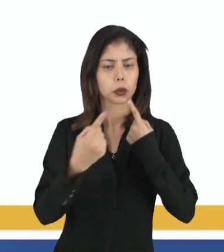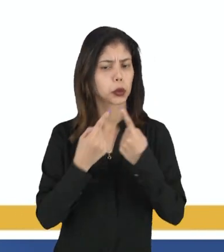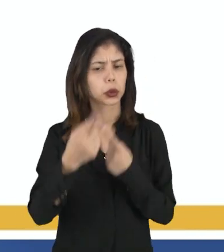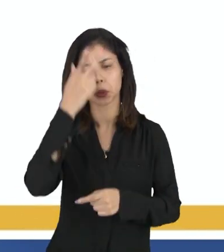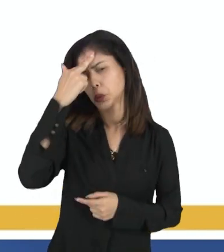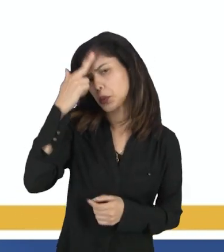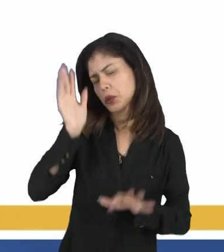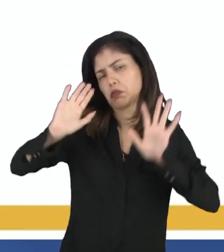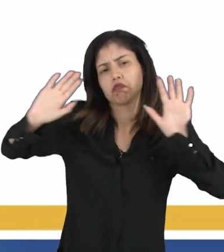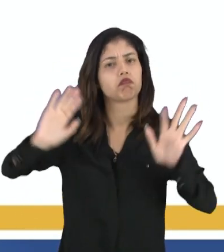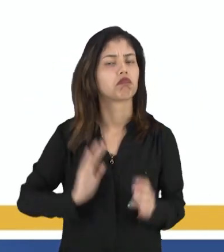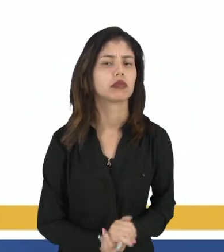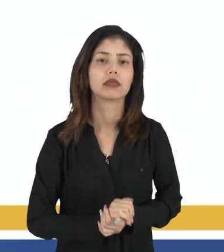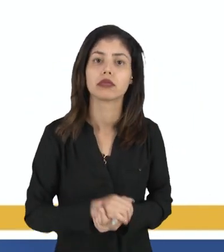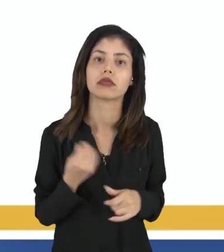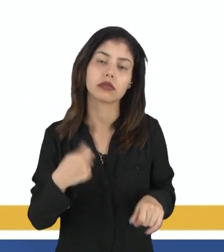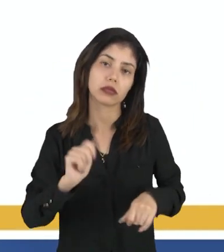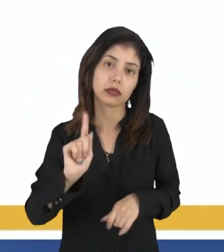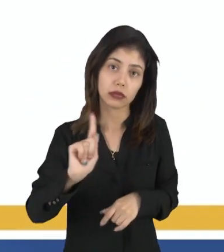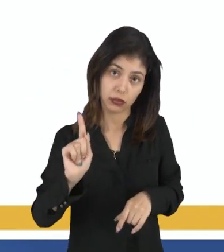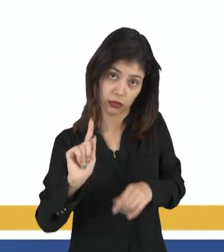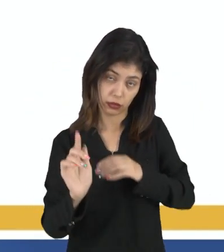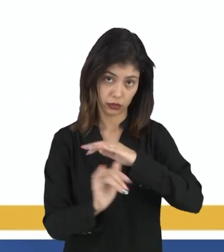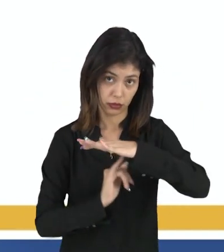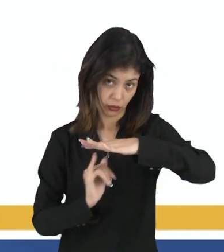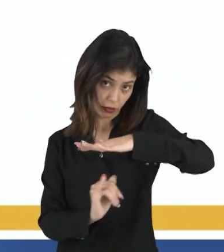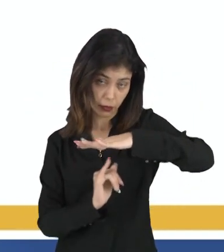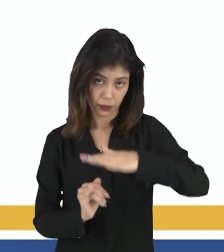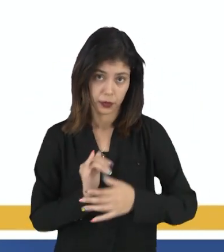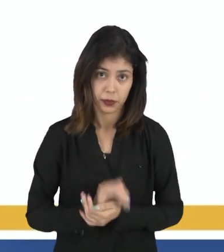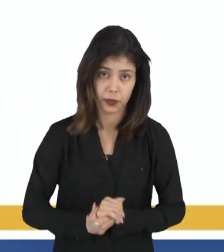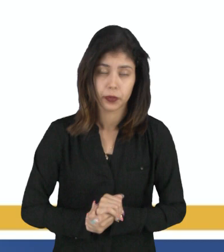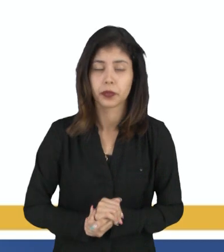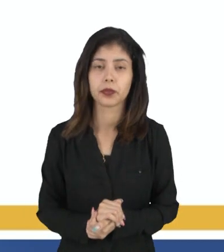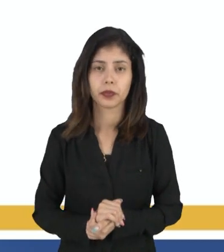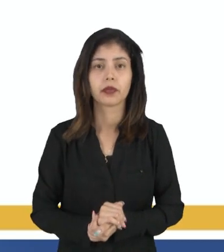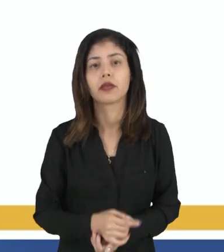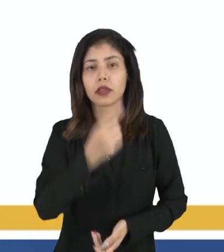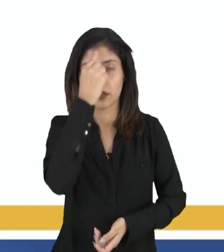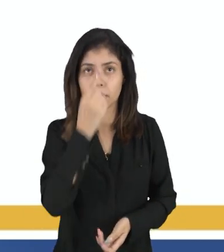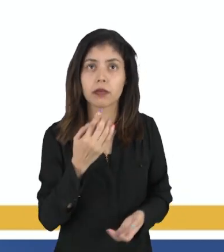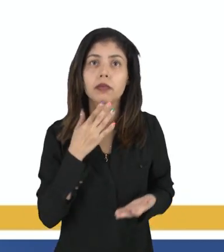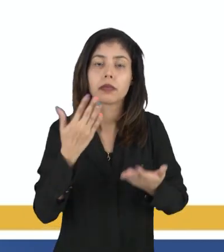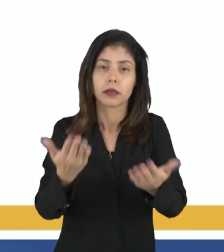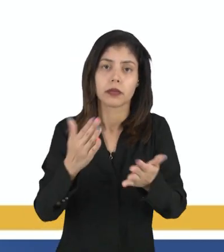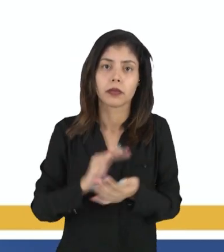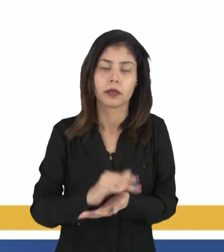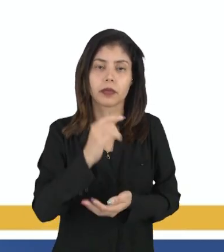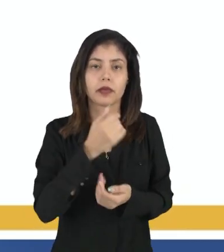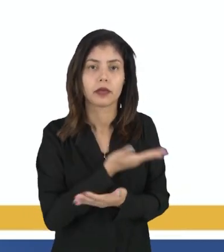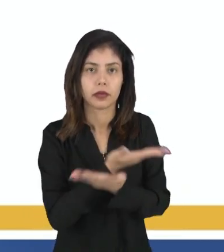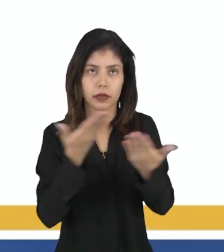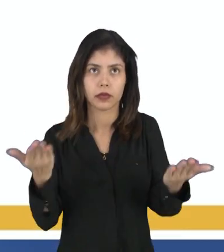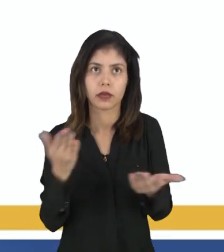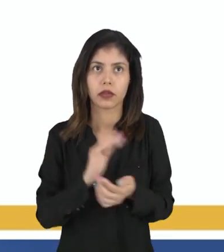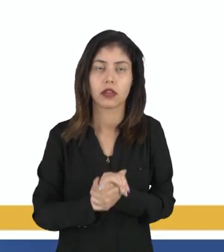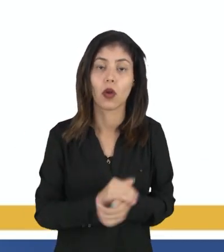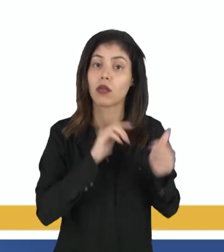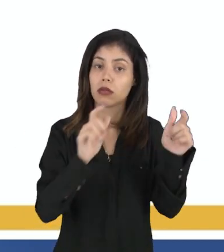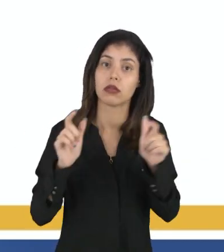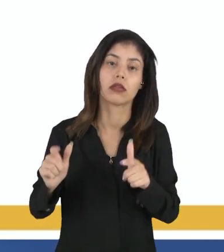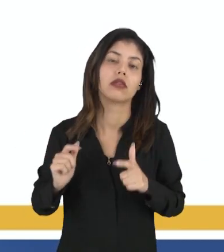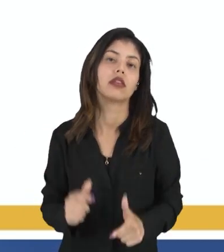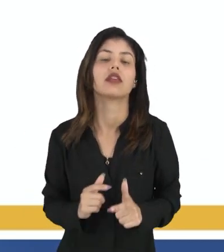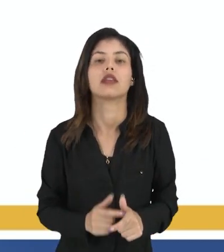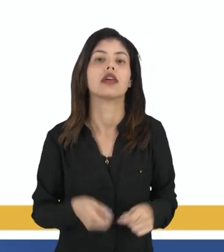conversa despretensiosa. Então não exige tanta formalidade assim. Nessa imagem que aparece para vocês, foi o